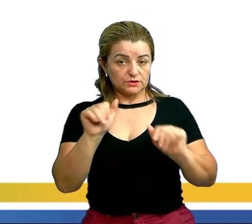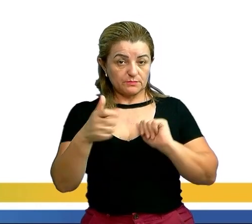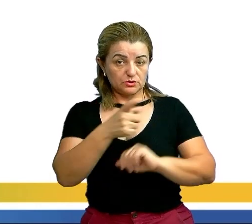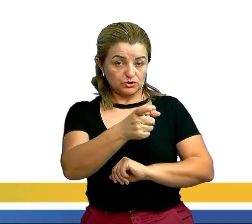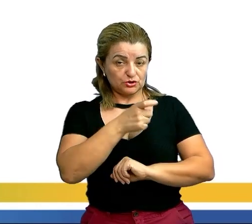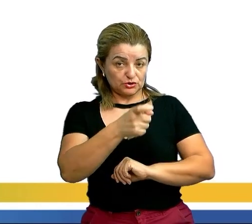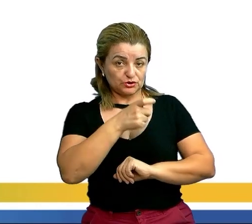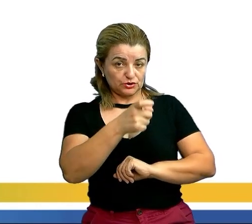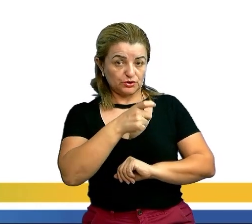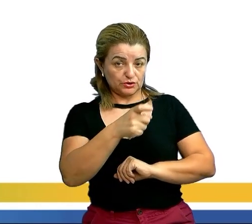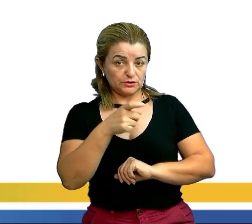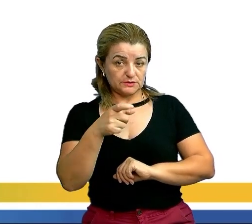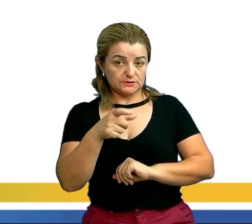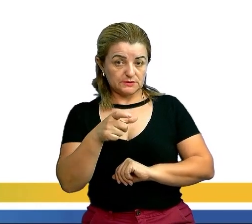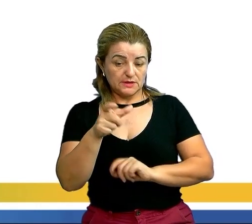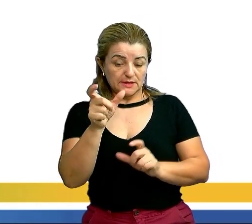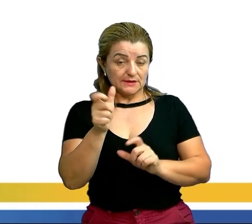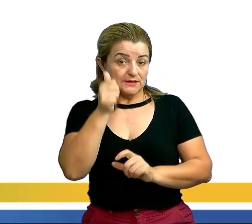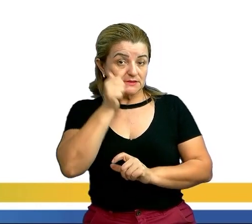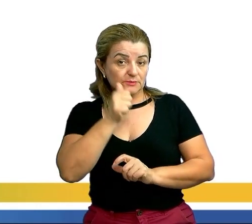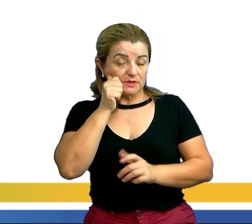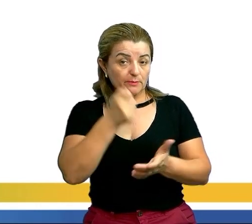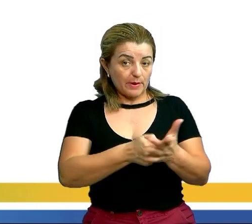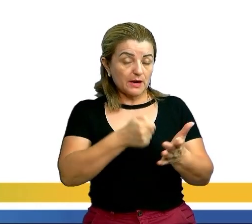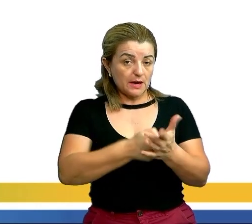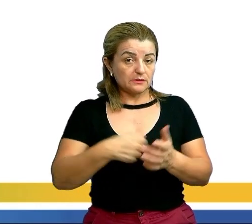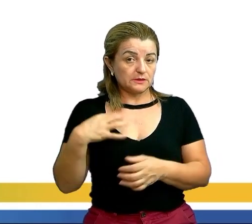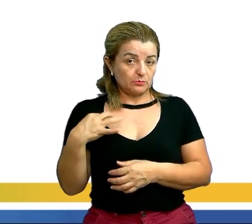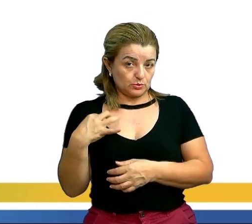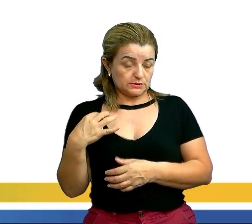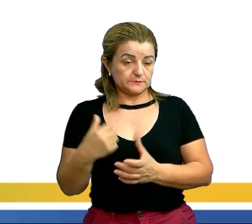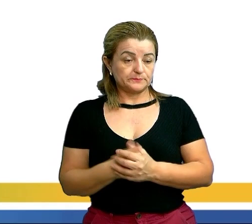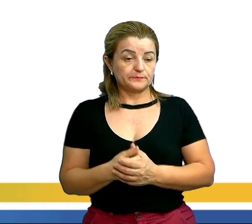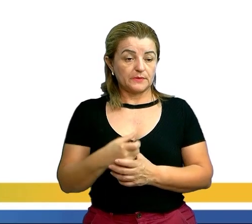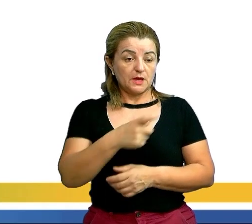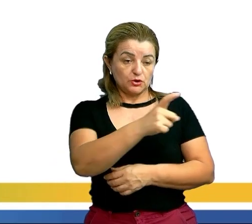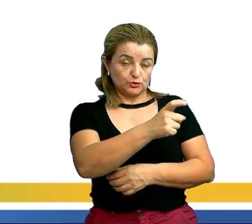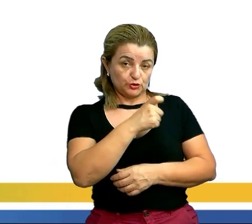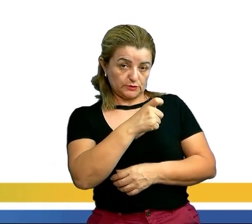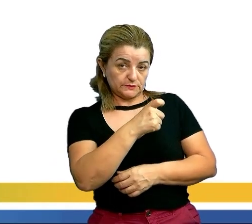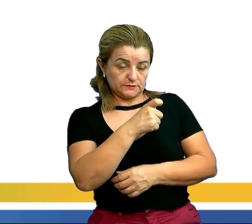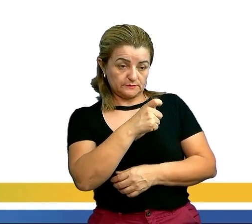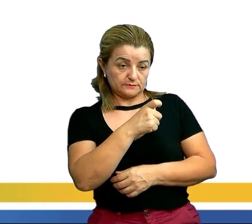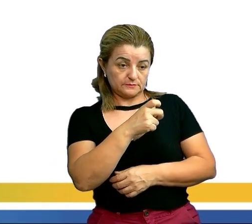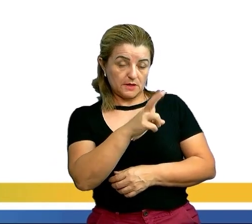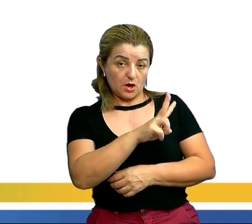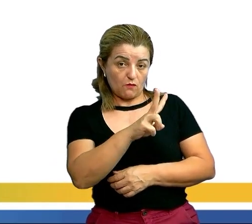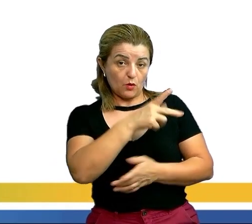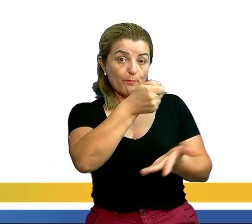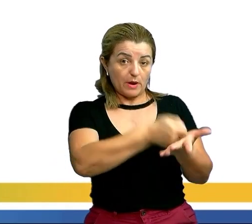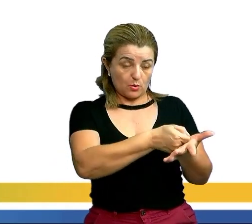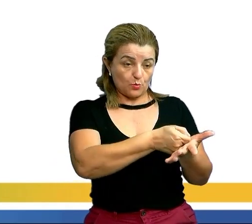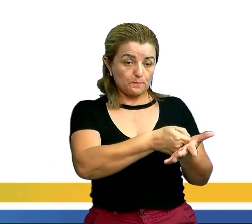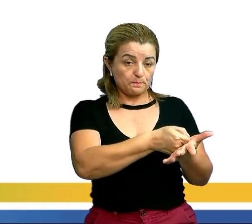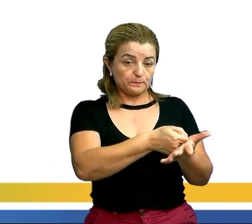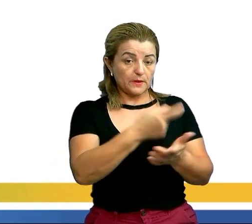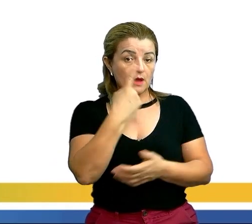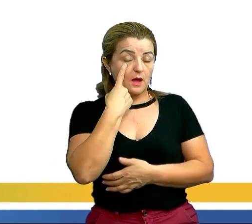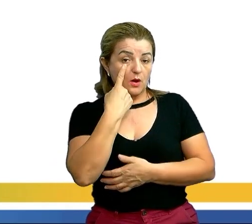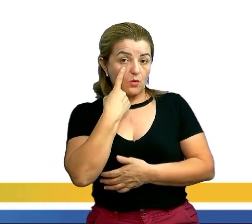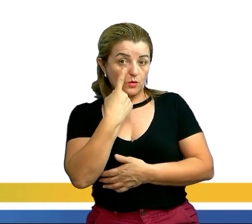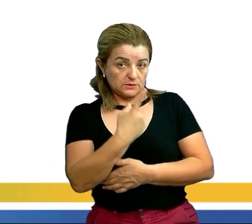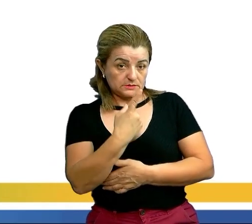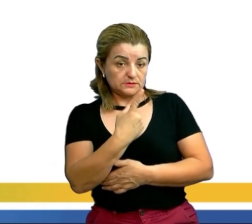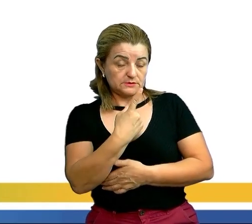x o valor pago pelas amigas de Rosinha. Podemos escrever a seguinte equação. X é o valor pago. Preste atenção